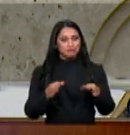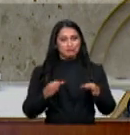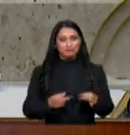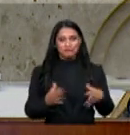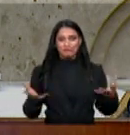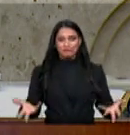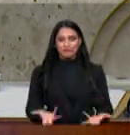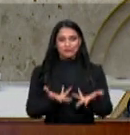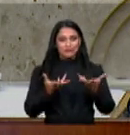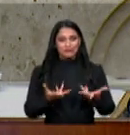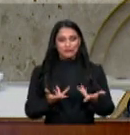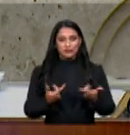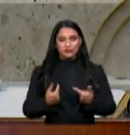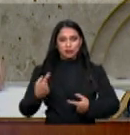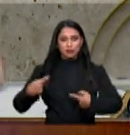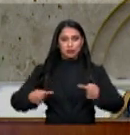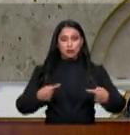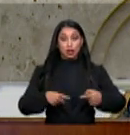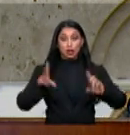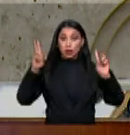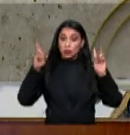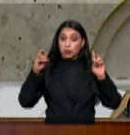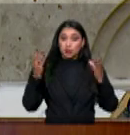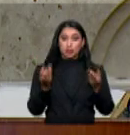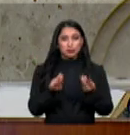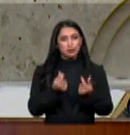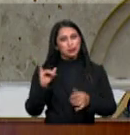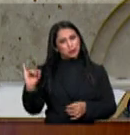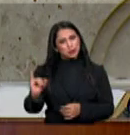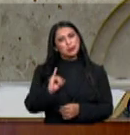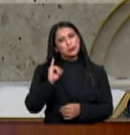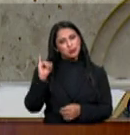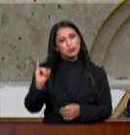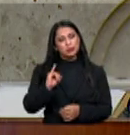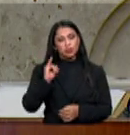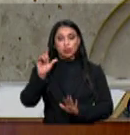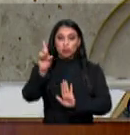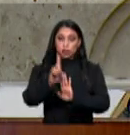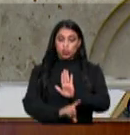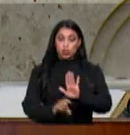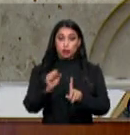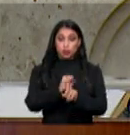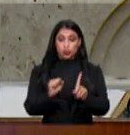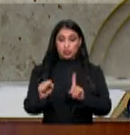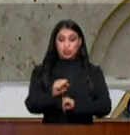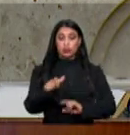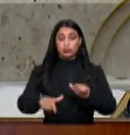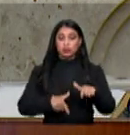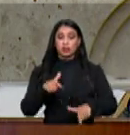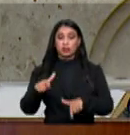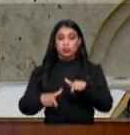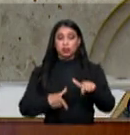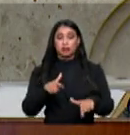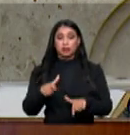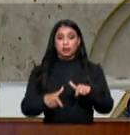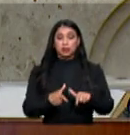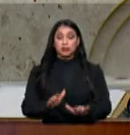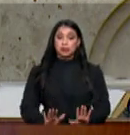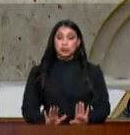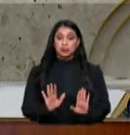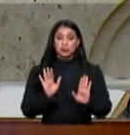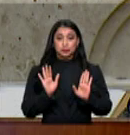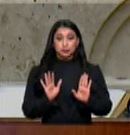aqui travado, num tema tão sensível quanto esse direito social dos trabalhadores,